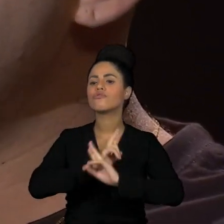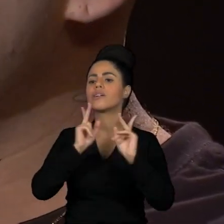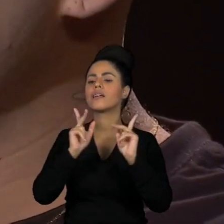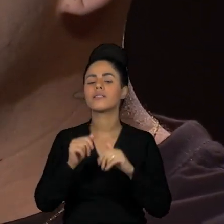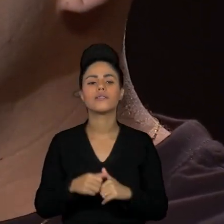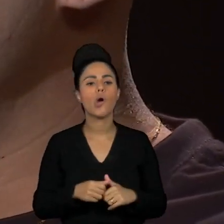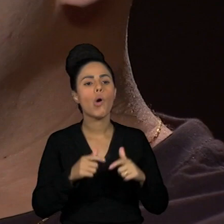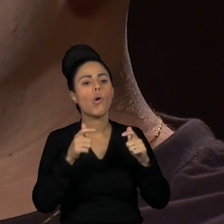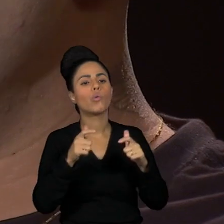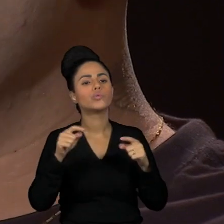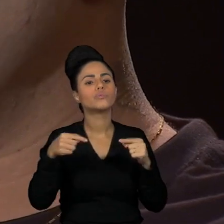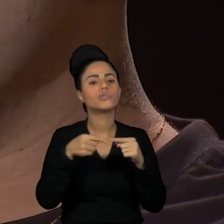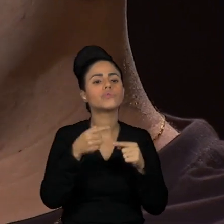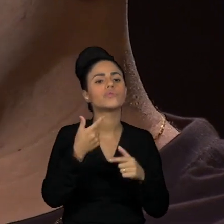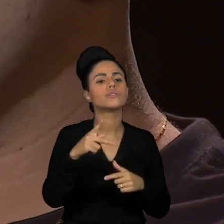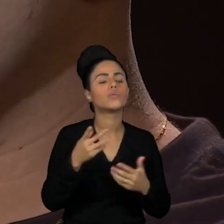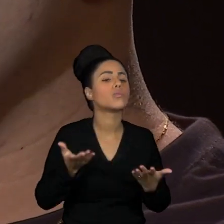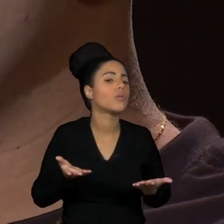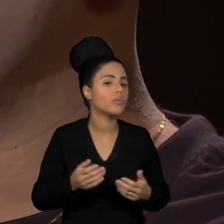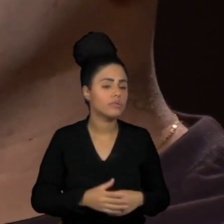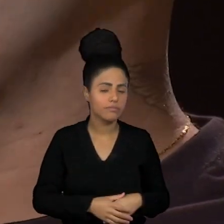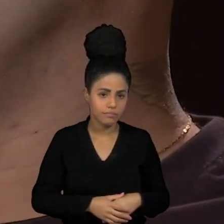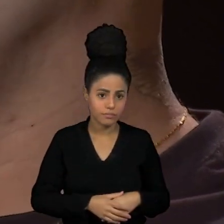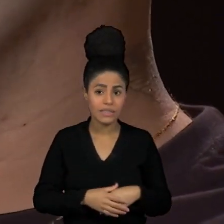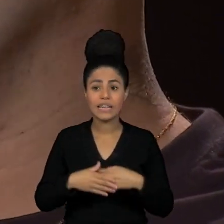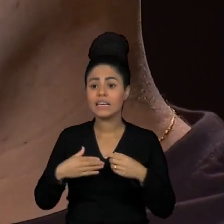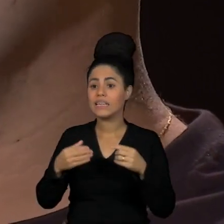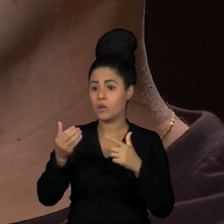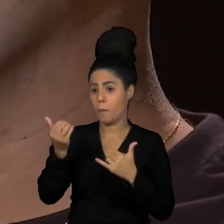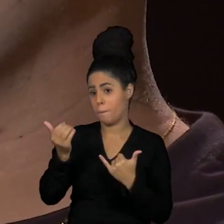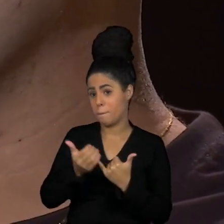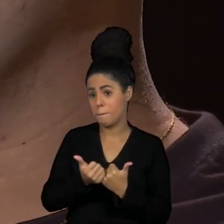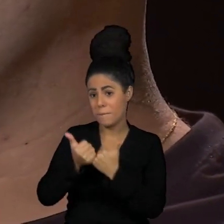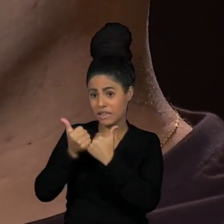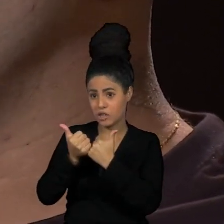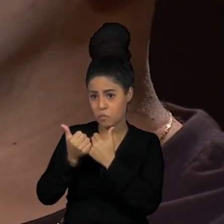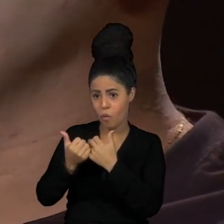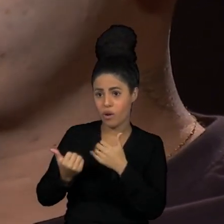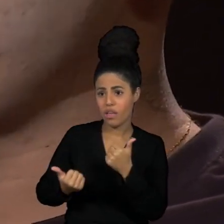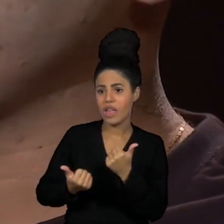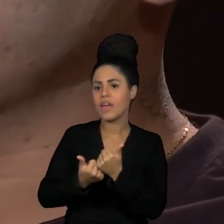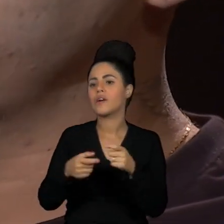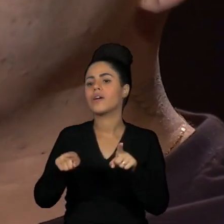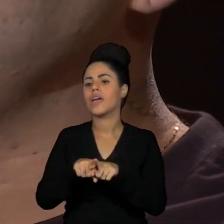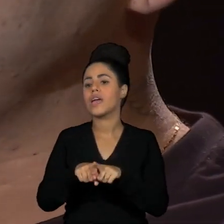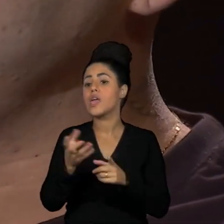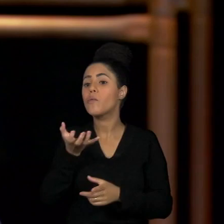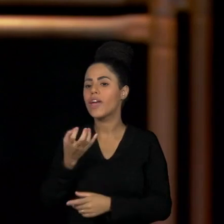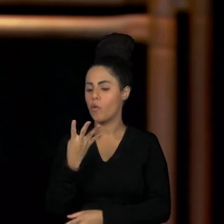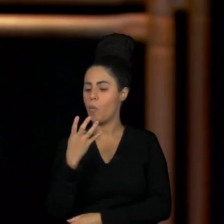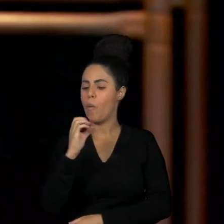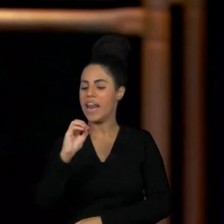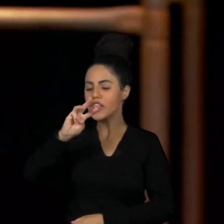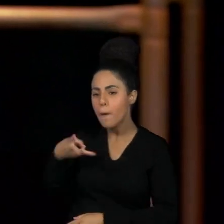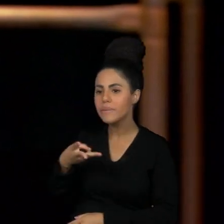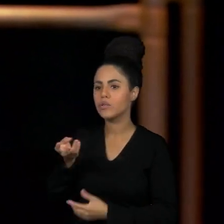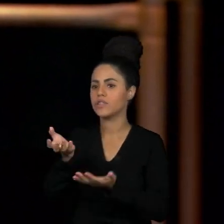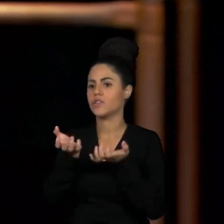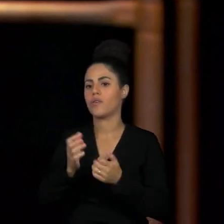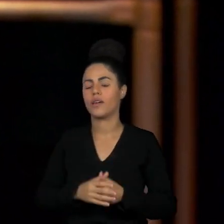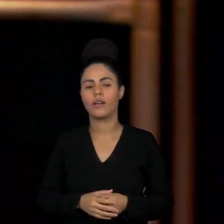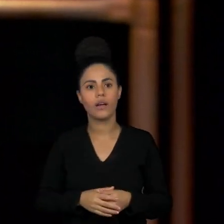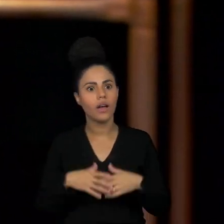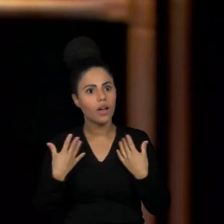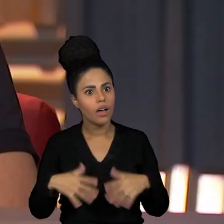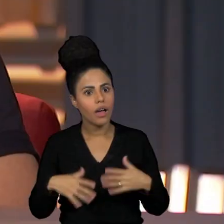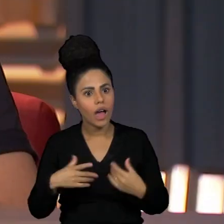chegar? Olha, se eu falar de patrimônio investido, eu quero 40 milhões. Ah, mas tem um número